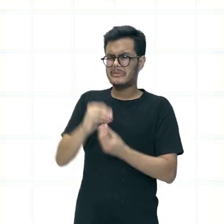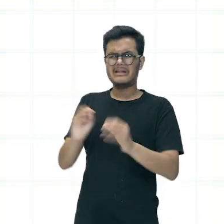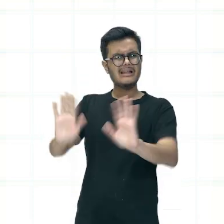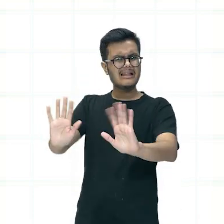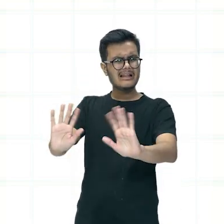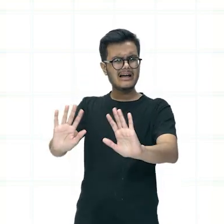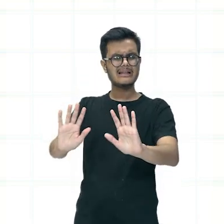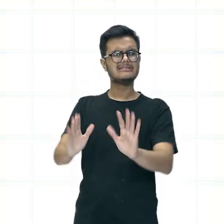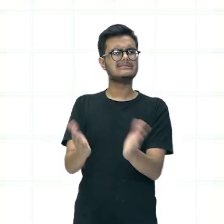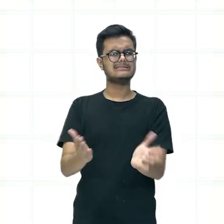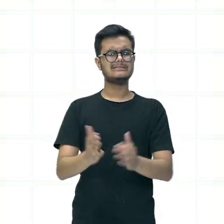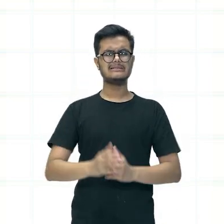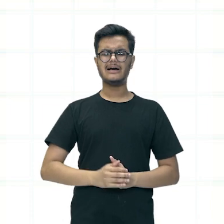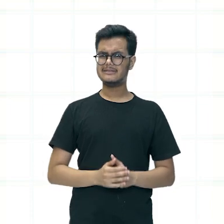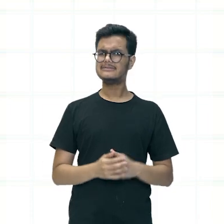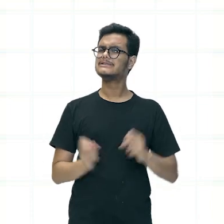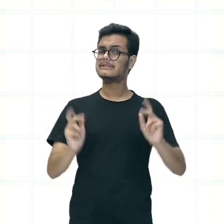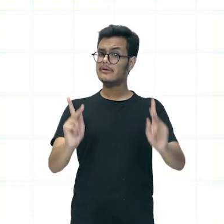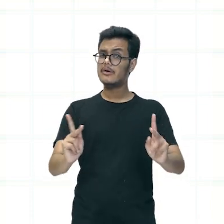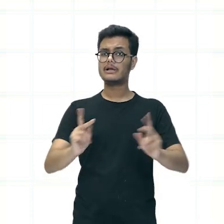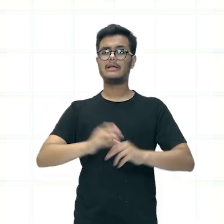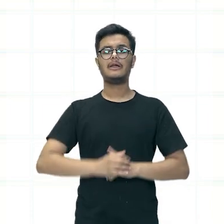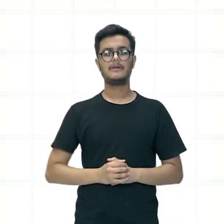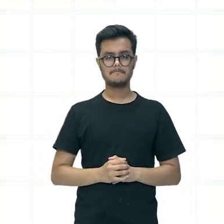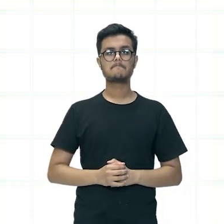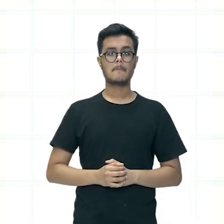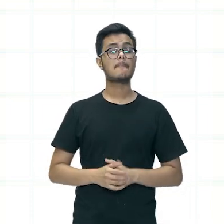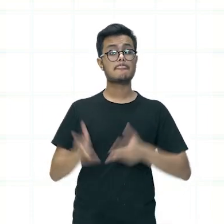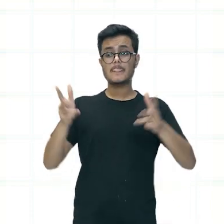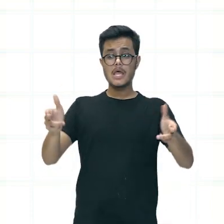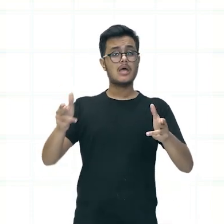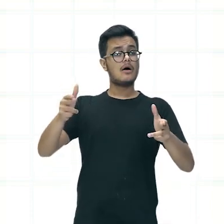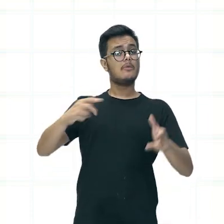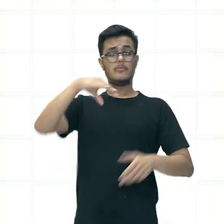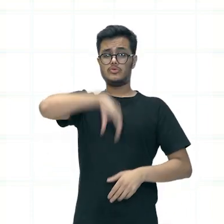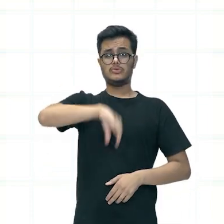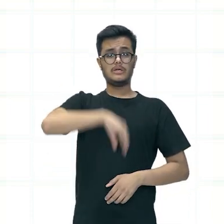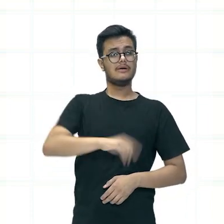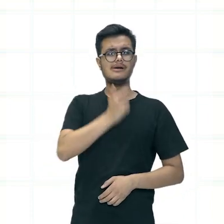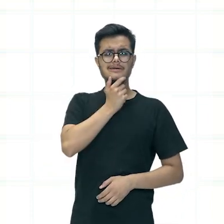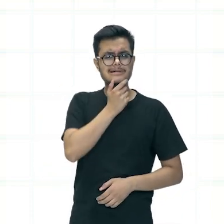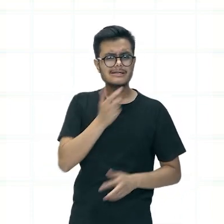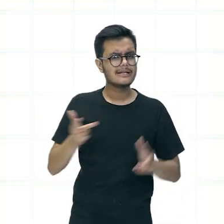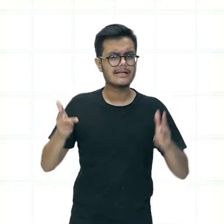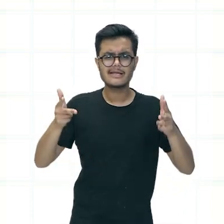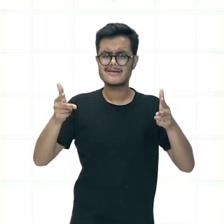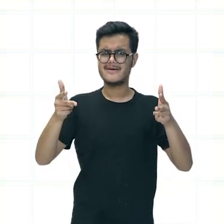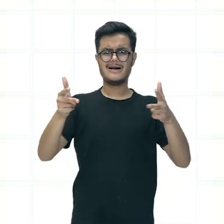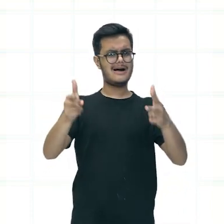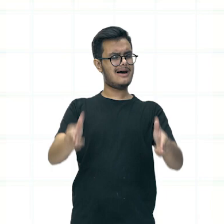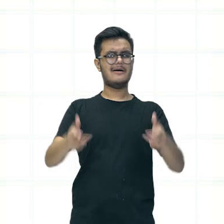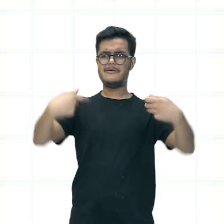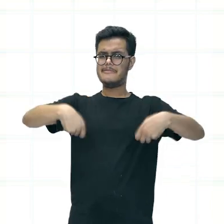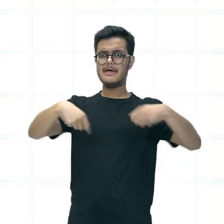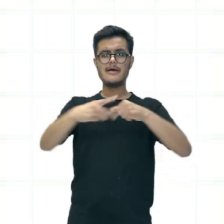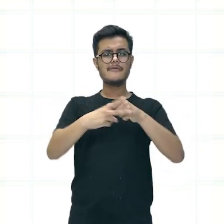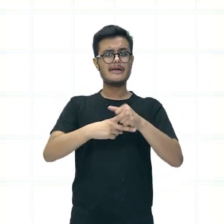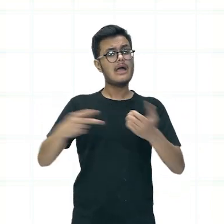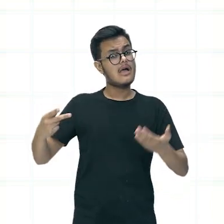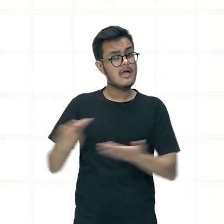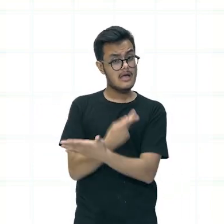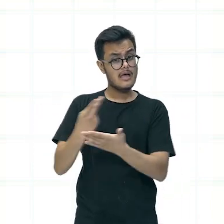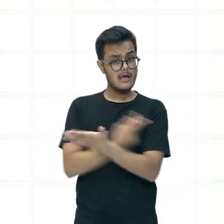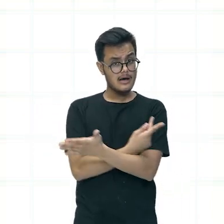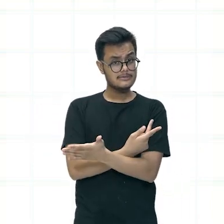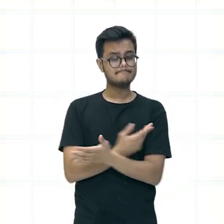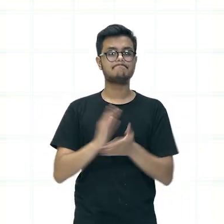fiz comida, ele fez comida, ela fez... Não, a gente vai conjugando o verbo, senão fica incorreto. É a